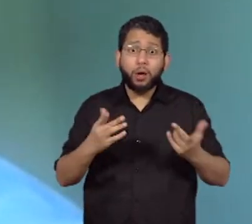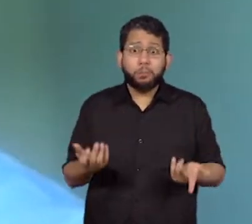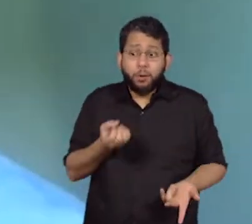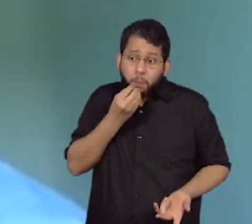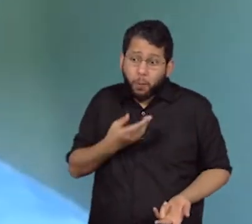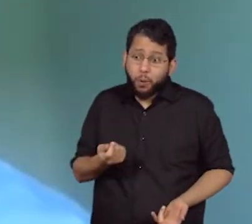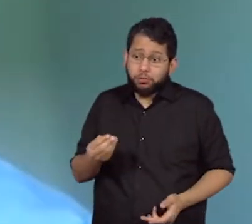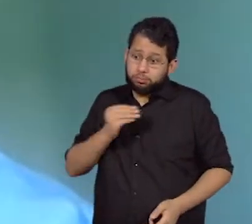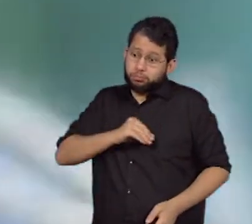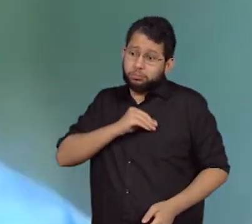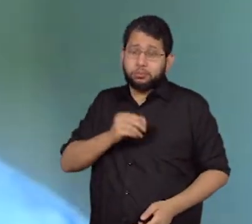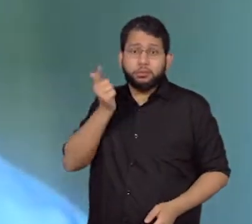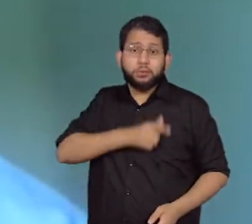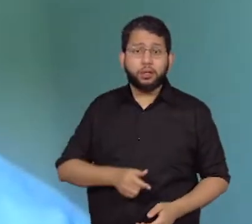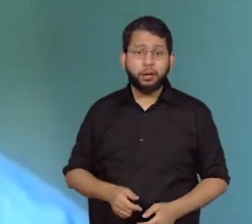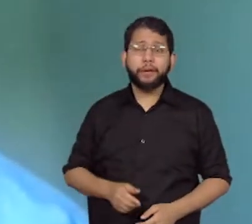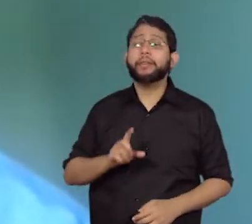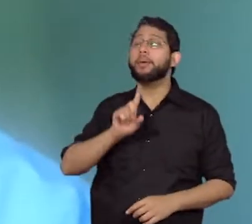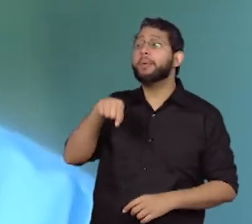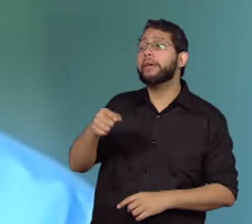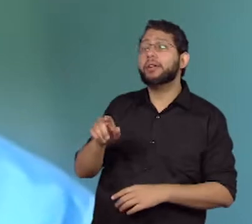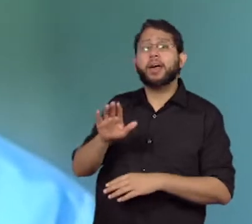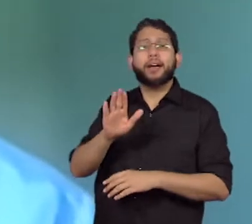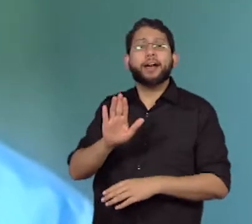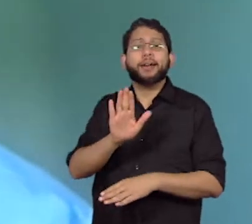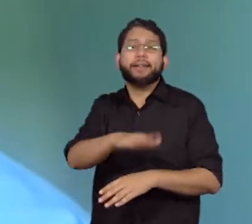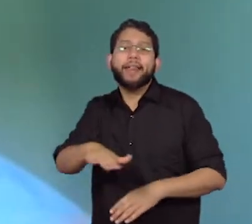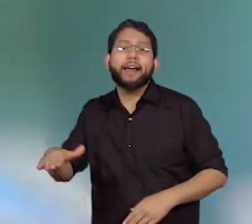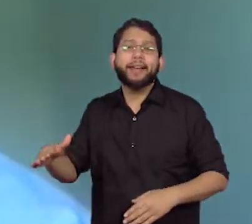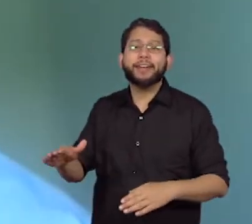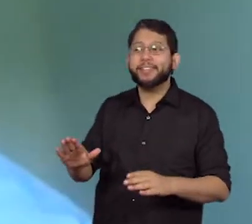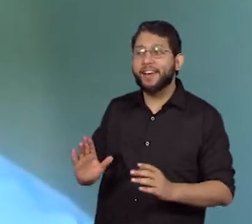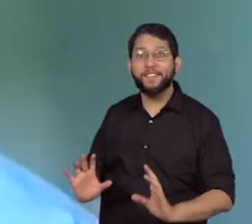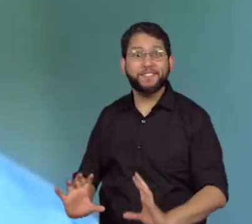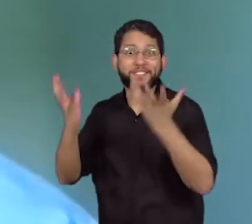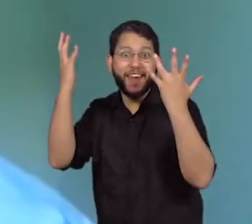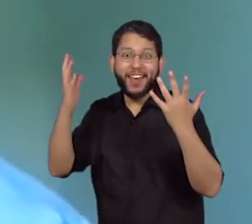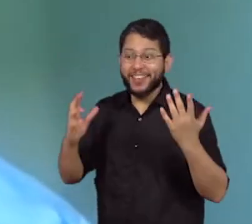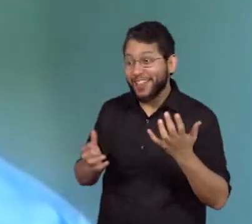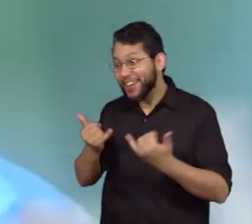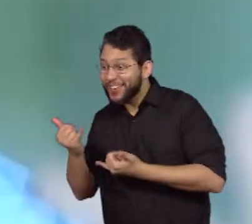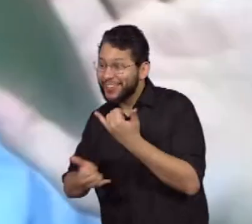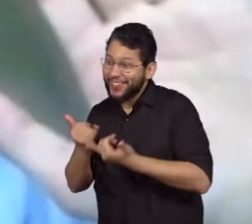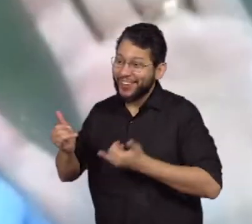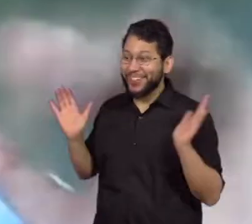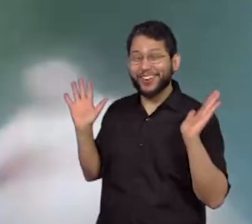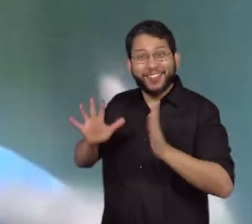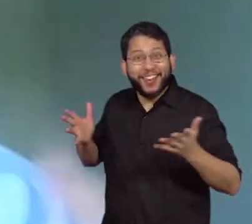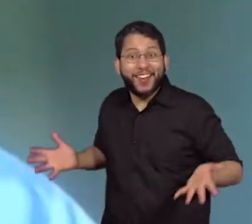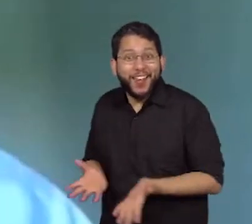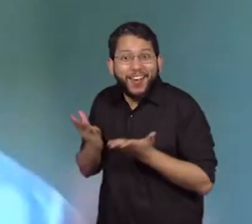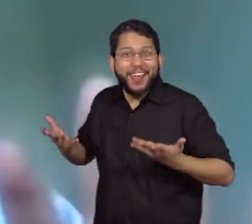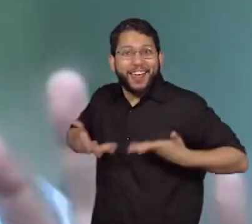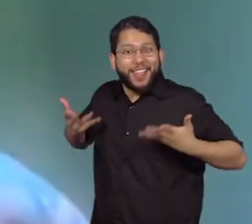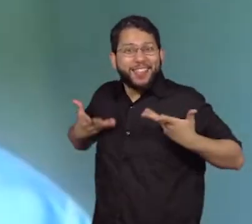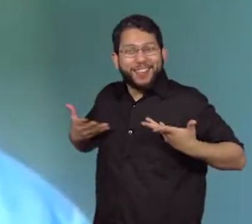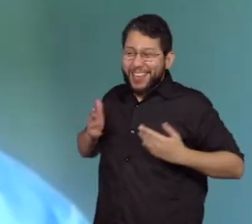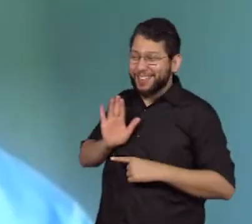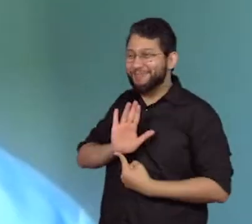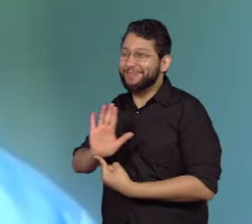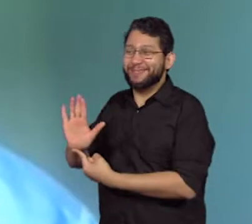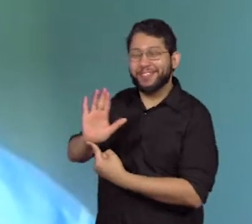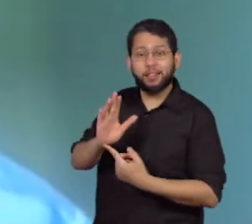Então, desde coelho de shopping também fiz uma recreação de festa infantil. Tem uma série aí